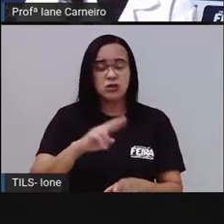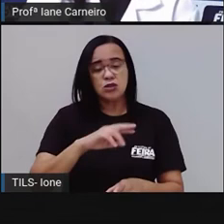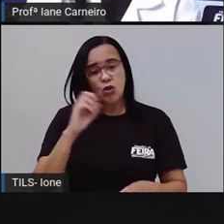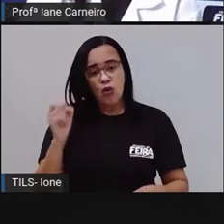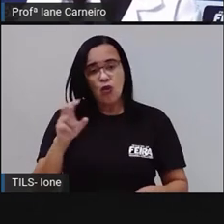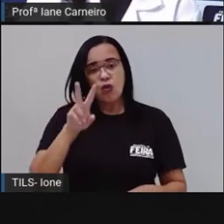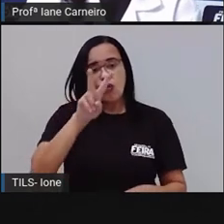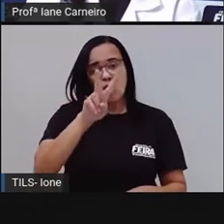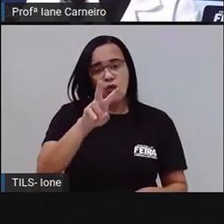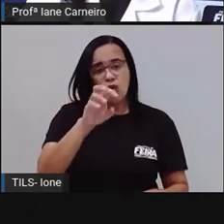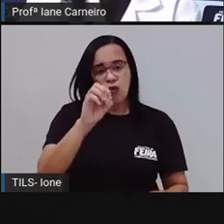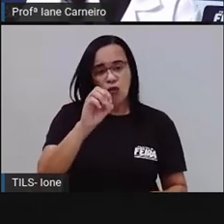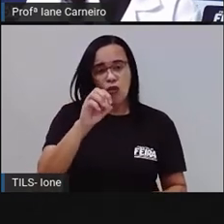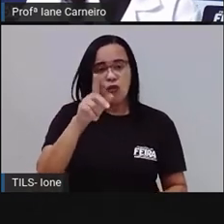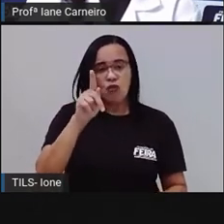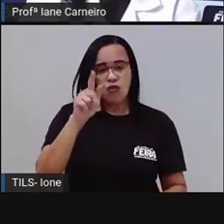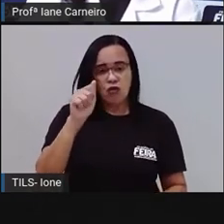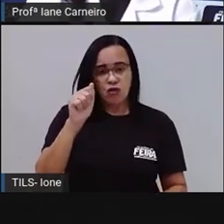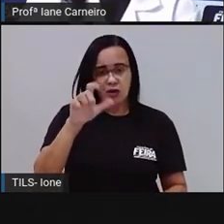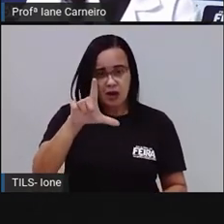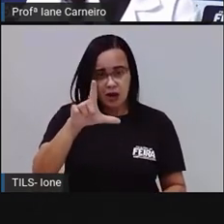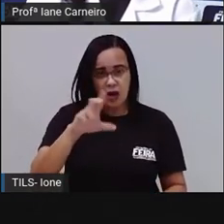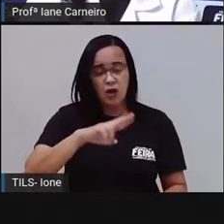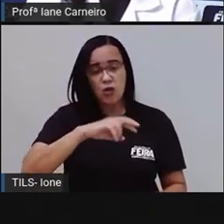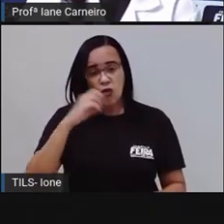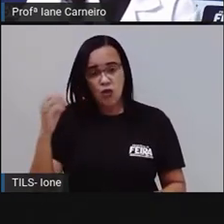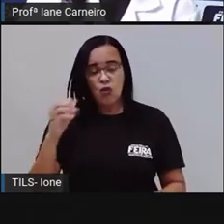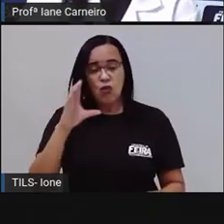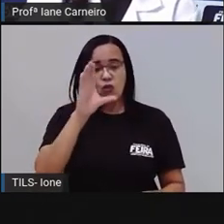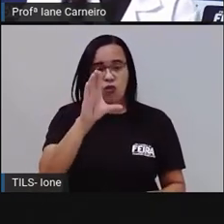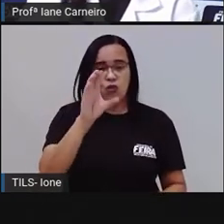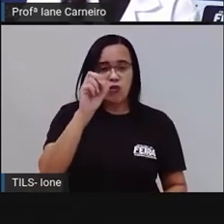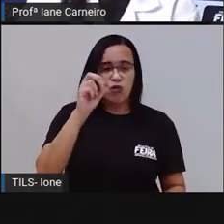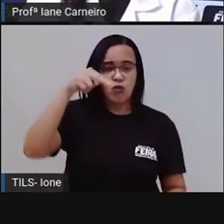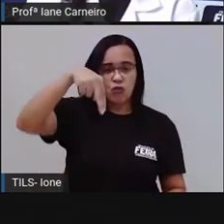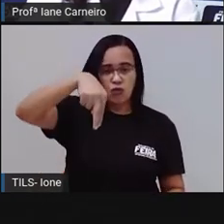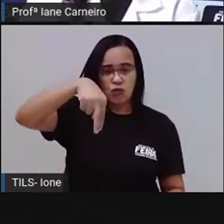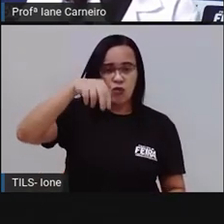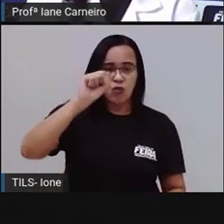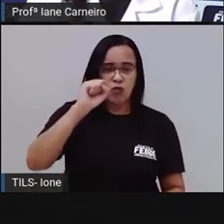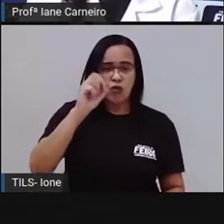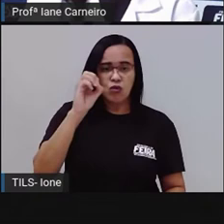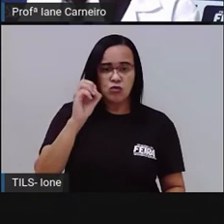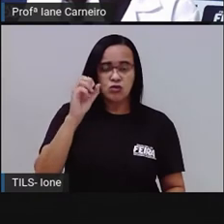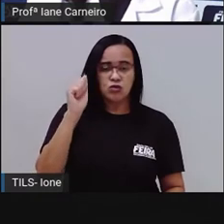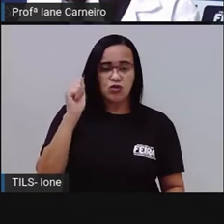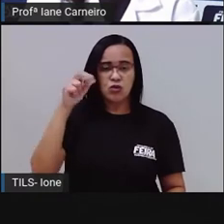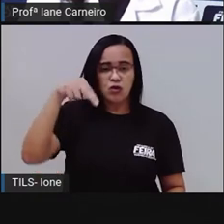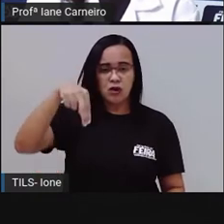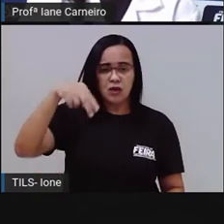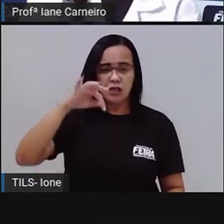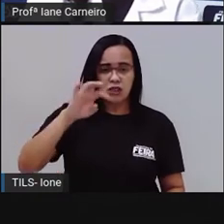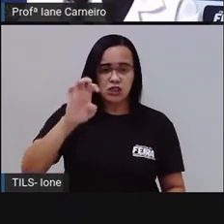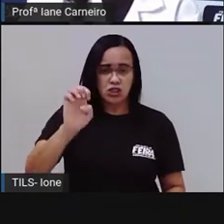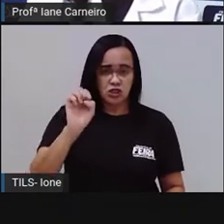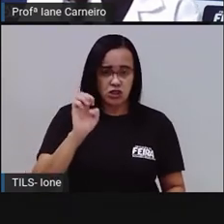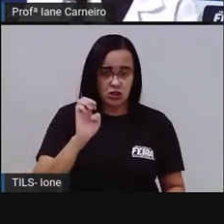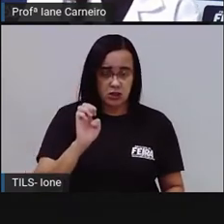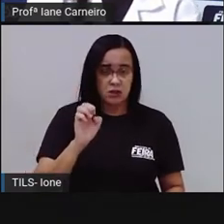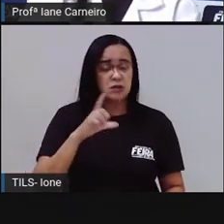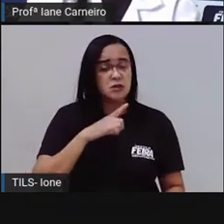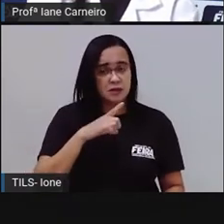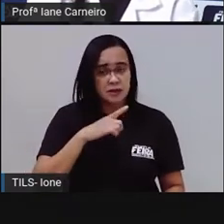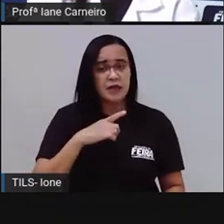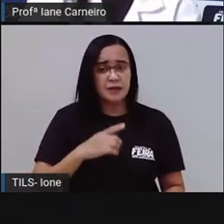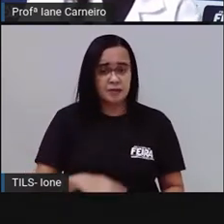Andressa. Vai ter ainda, ó, o caso aqui de brigadeiro, que a gente vai falar no instante, ó, ou aqui de Andressa,